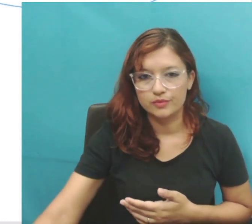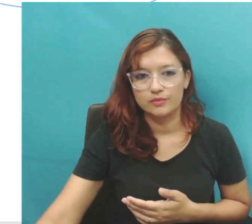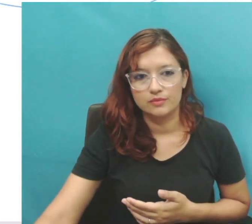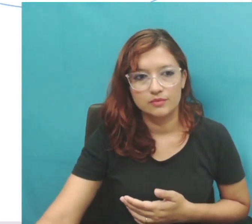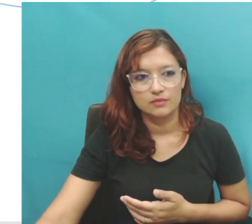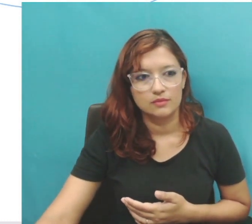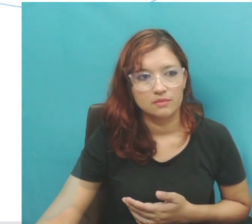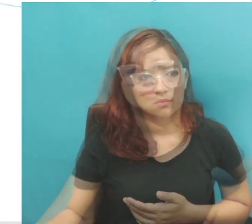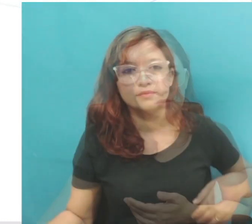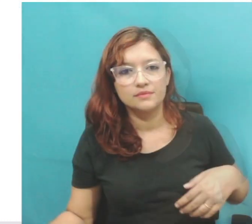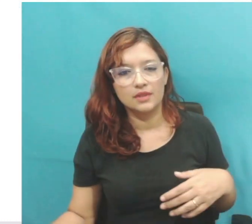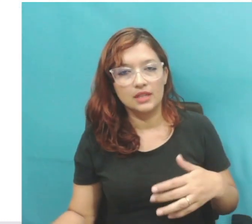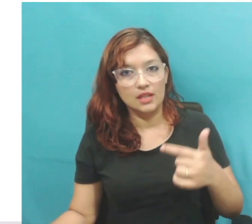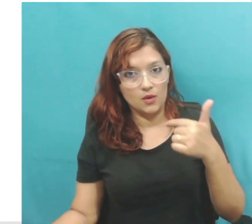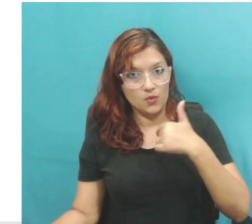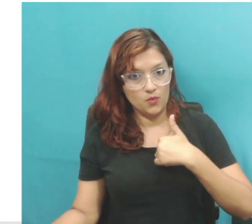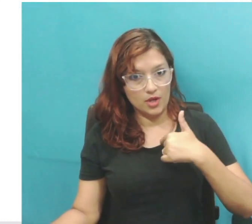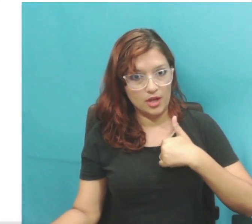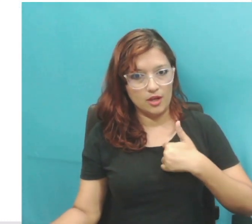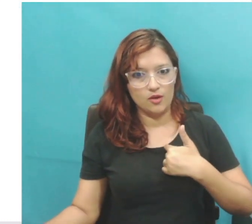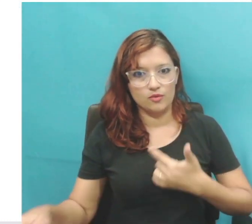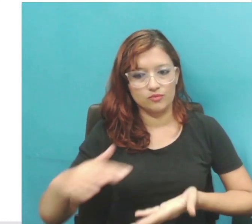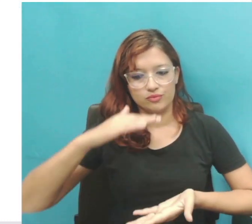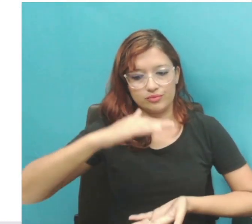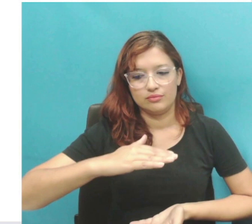Outro exemplo.